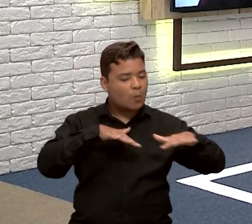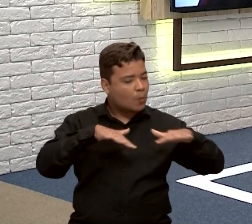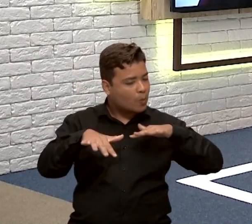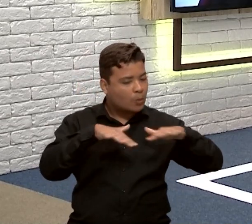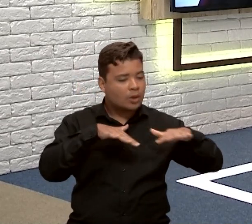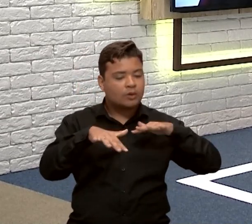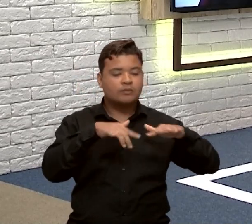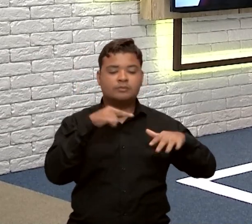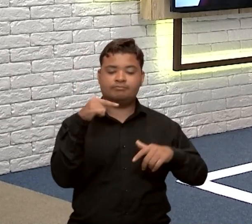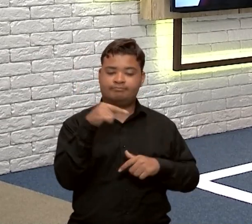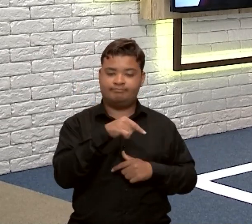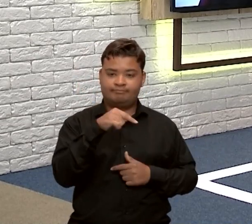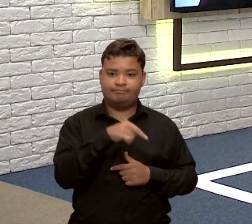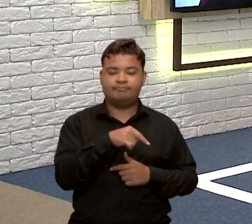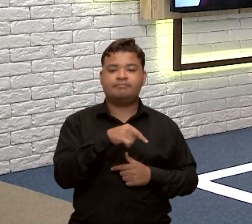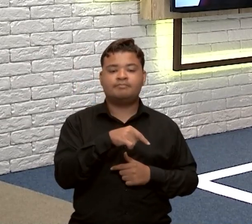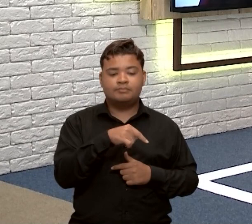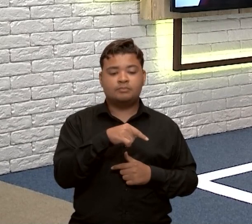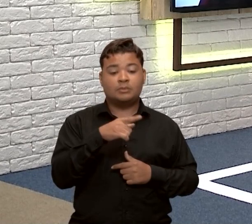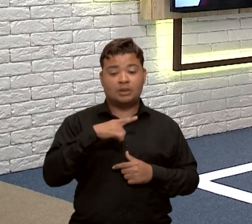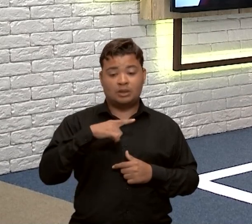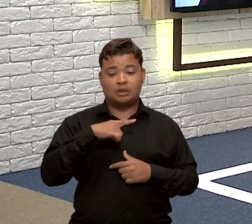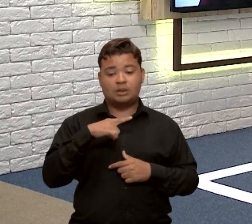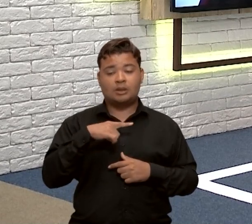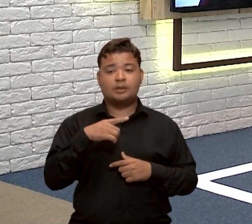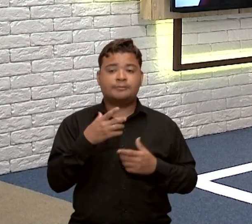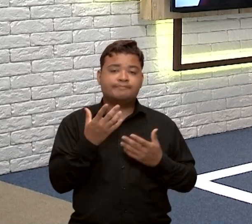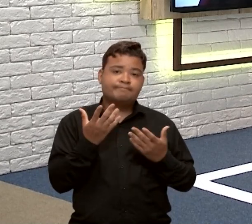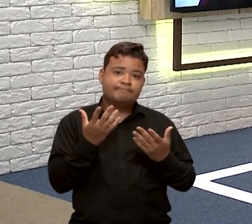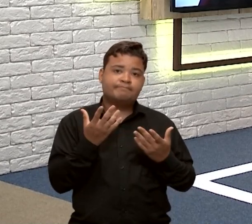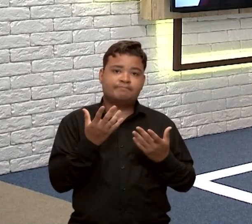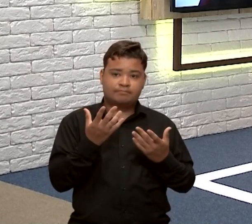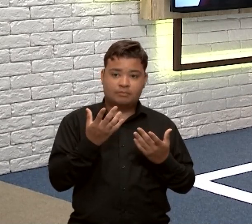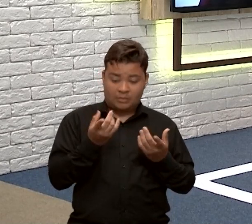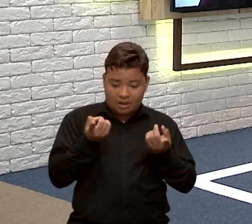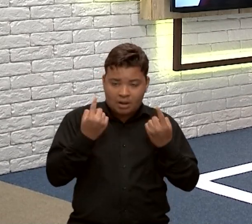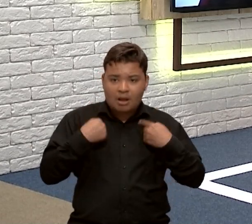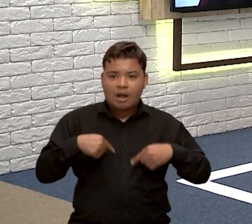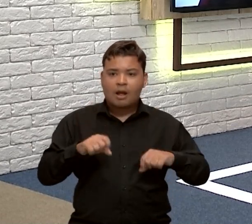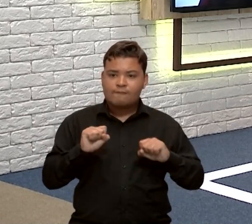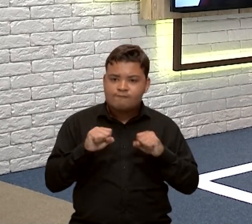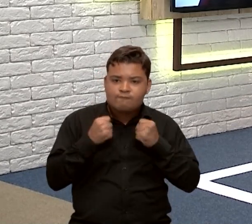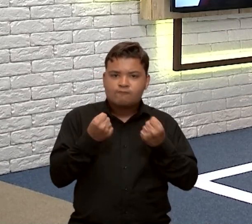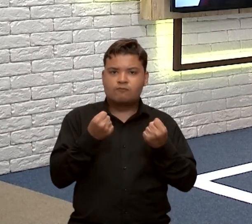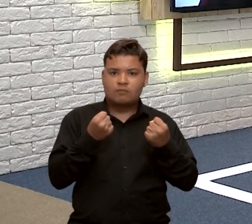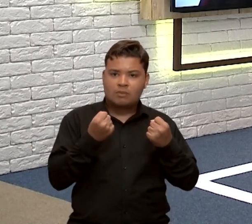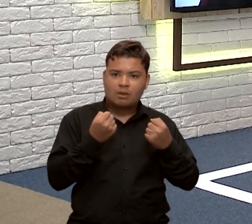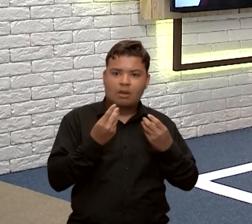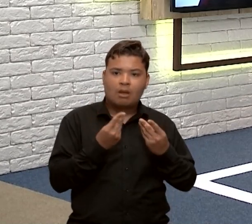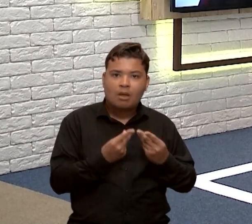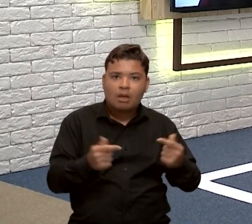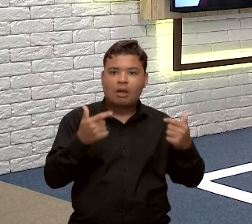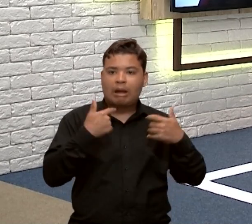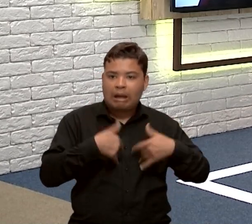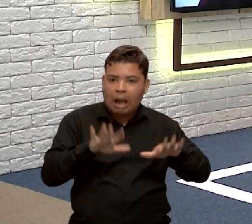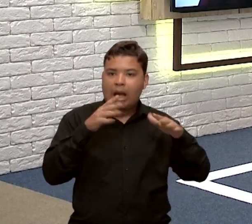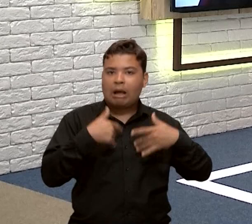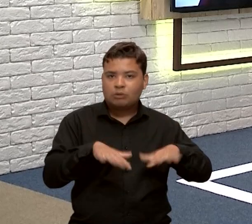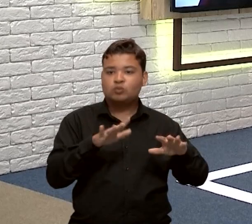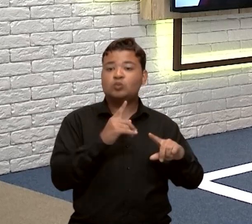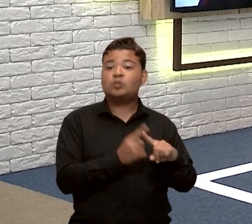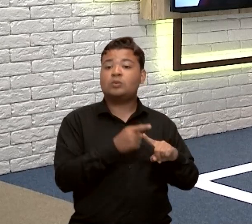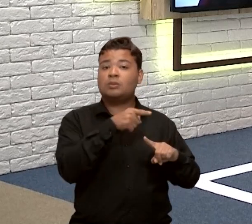faço, né, que eu estou gastando gasto energético, calórico, energético. Então, eu